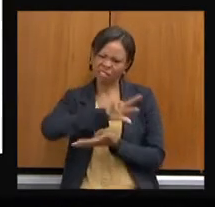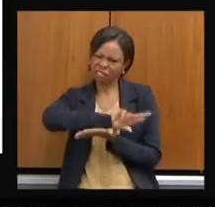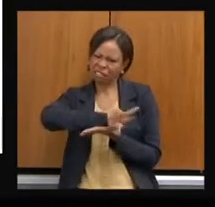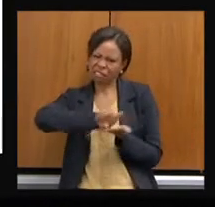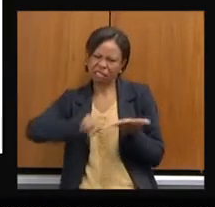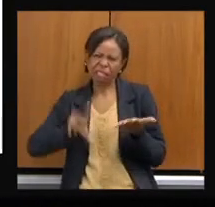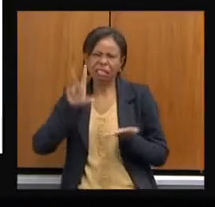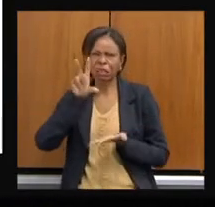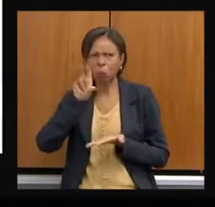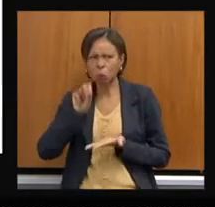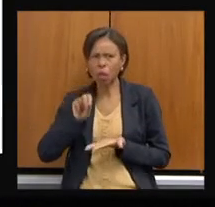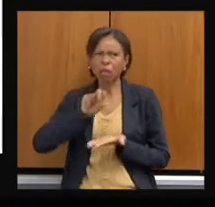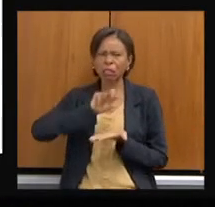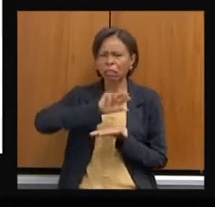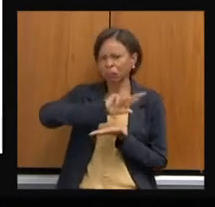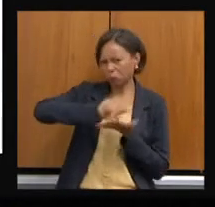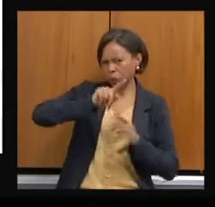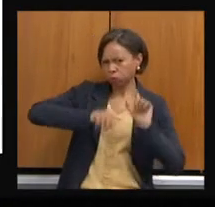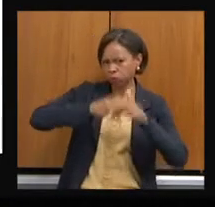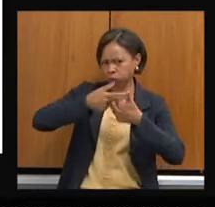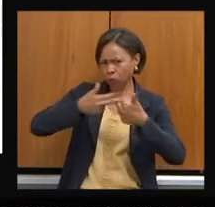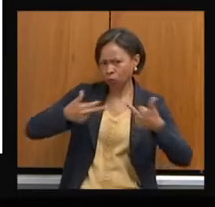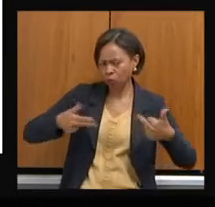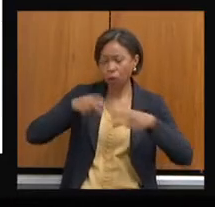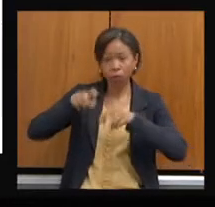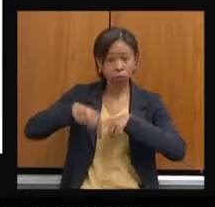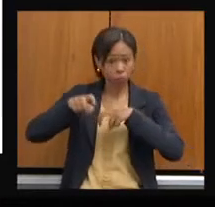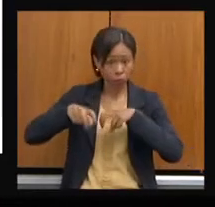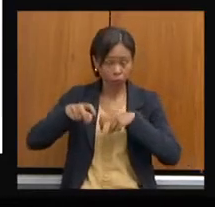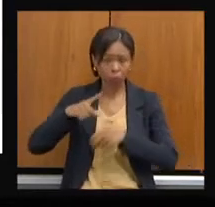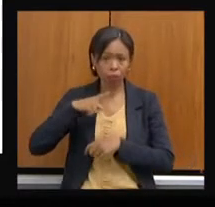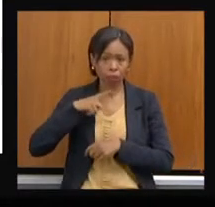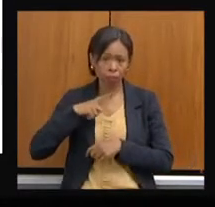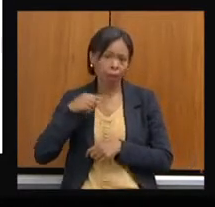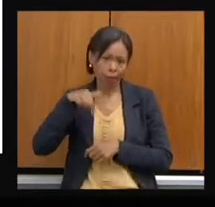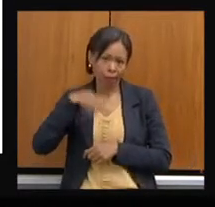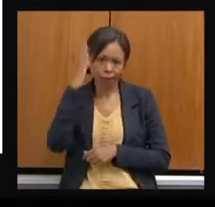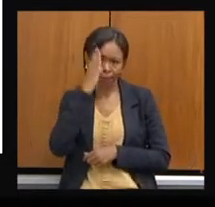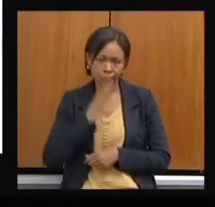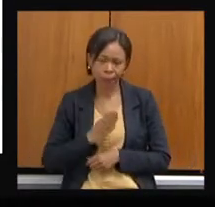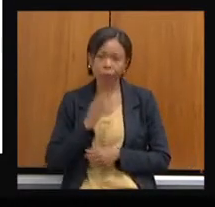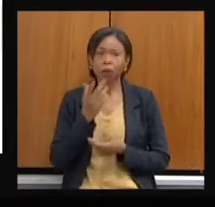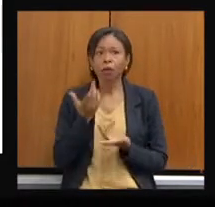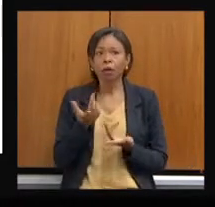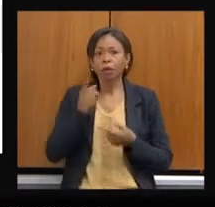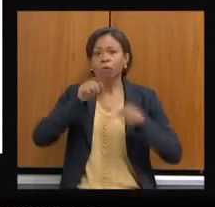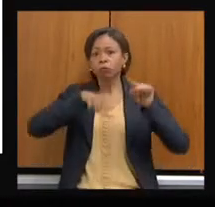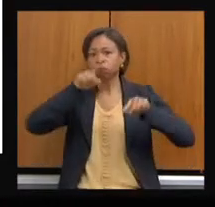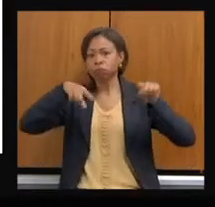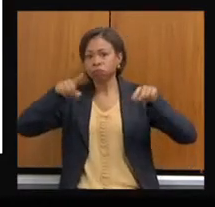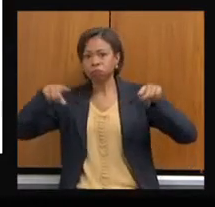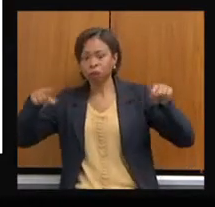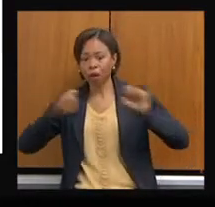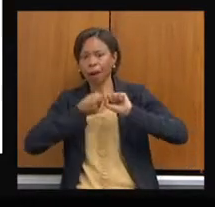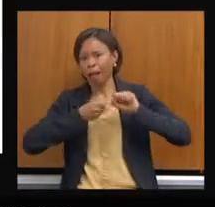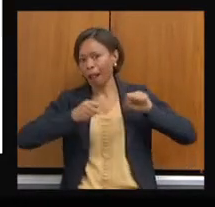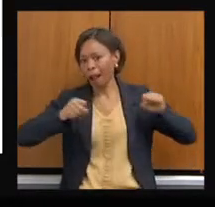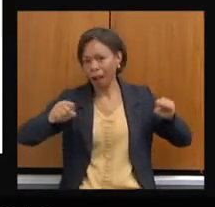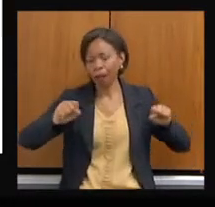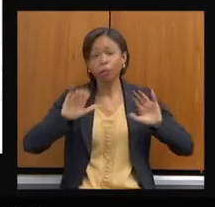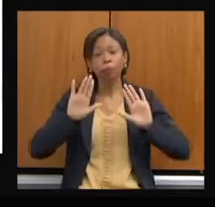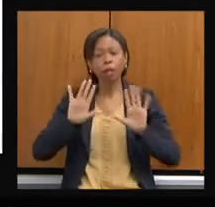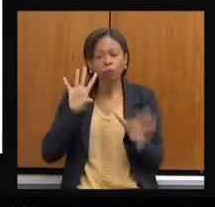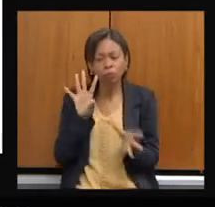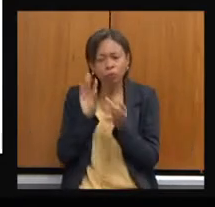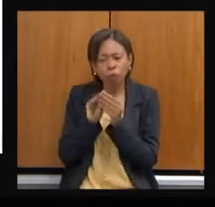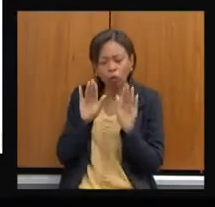com mais muitas cadeias produtivas de Agropecuária e as fotos são muito variadas e extenso Então nós vamos estacar só os